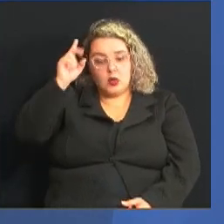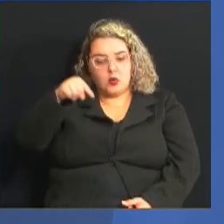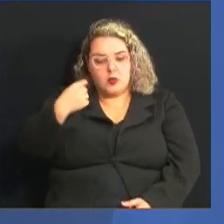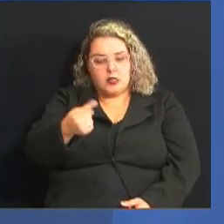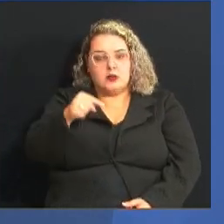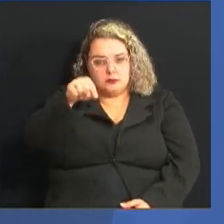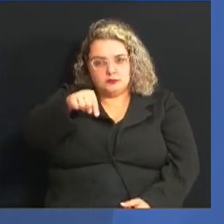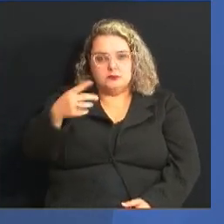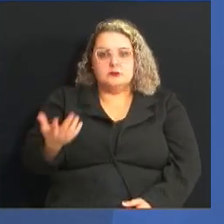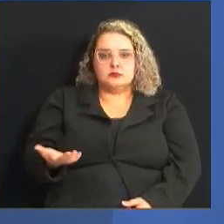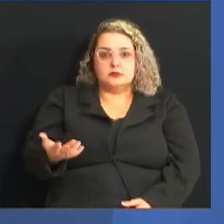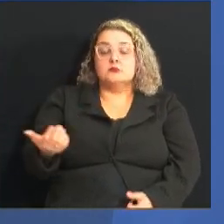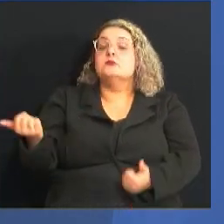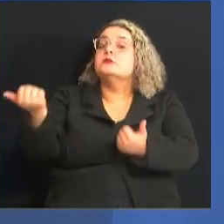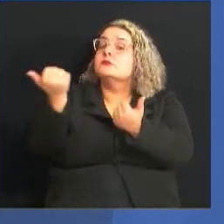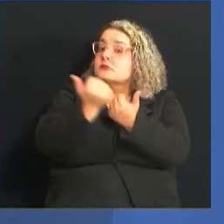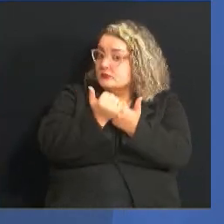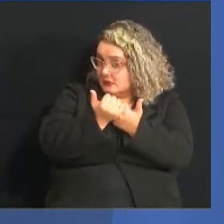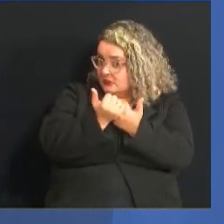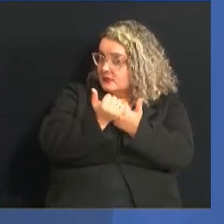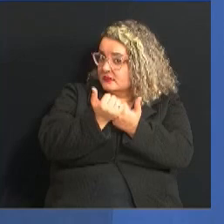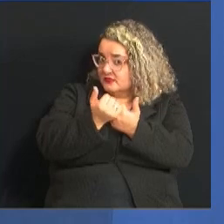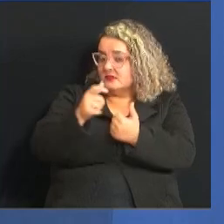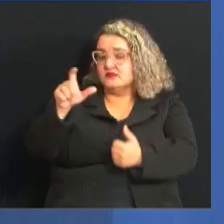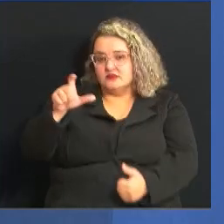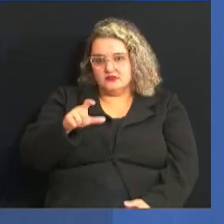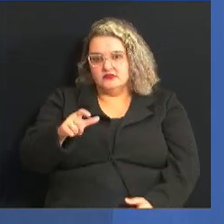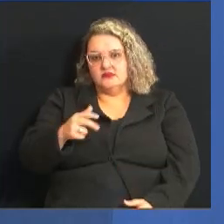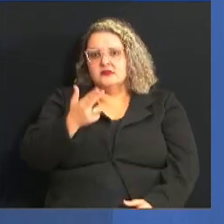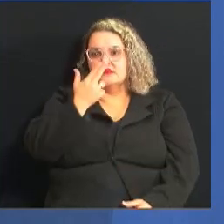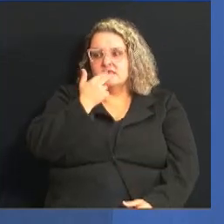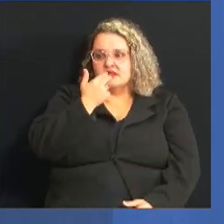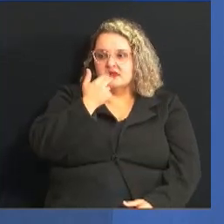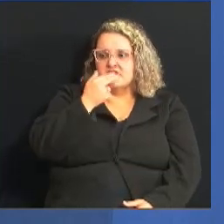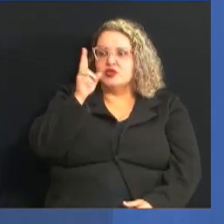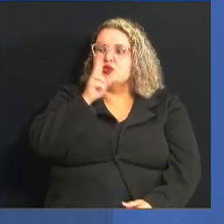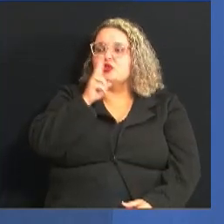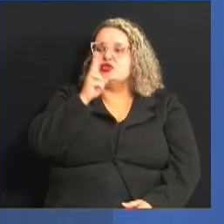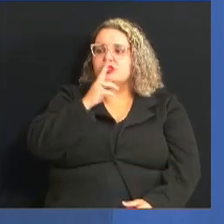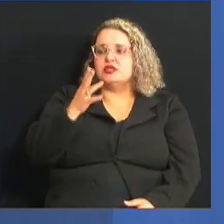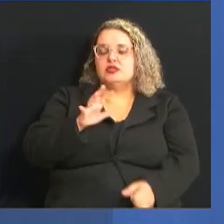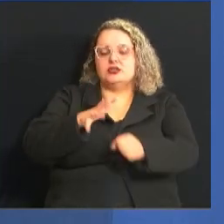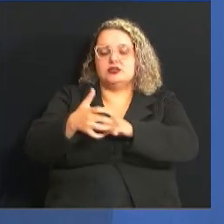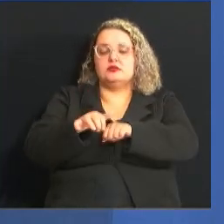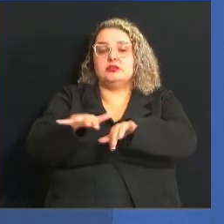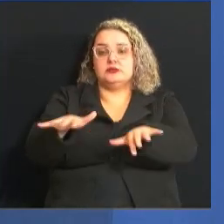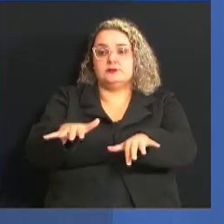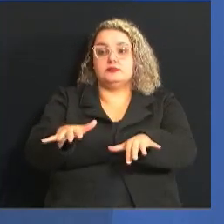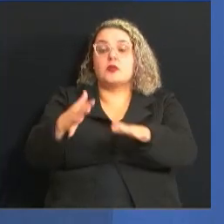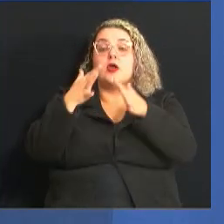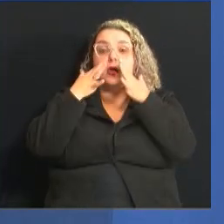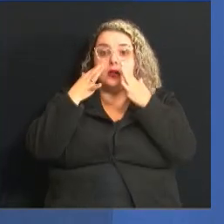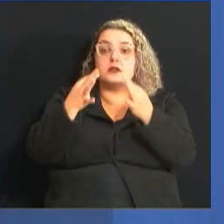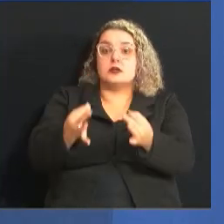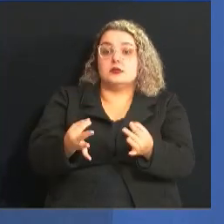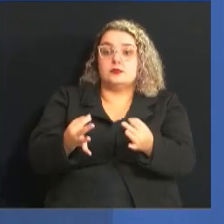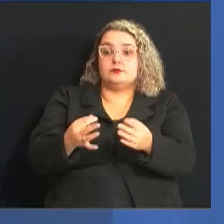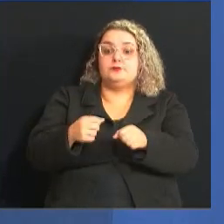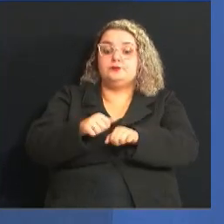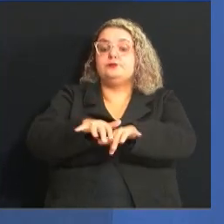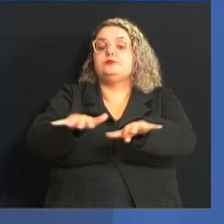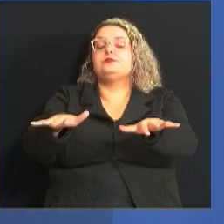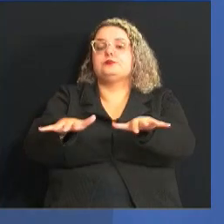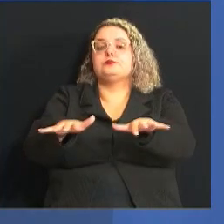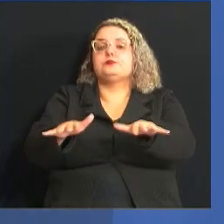É a substituição do cartão Nutrir emergencial da pandemia. Então, atenção, a distribuição